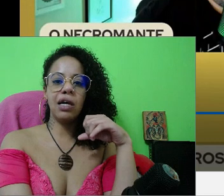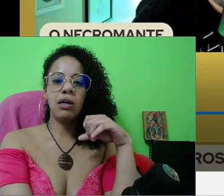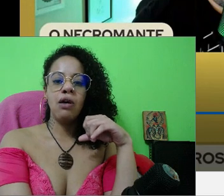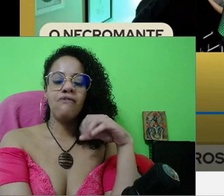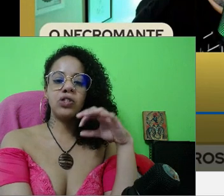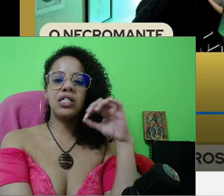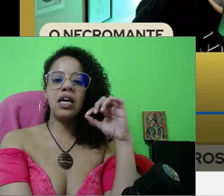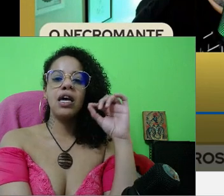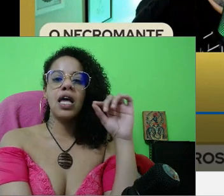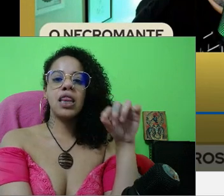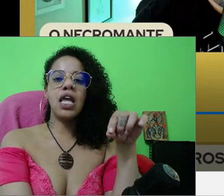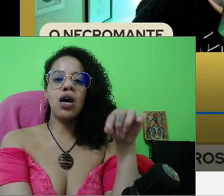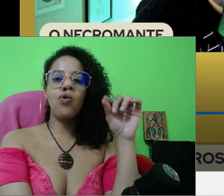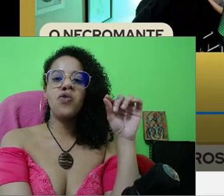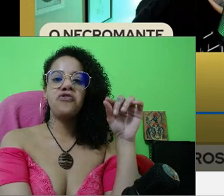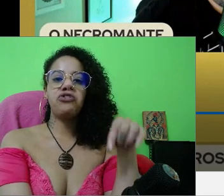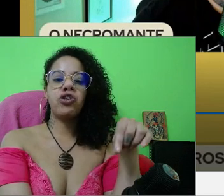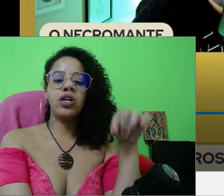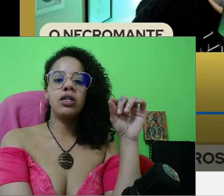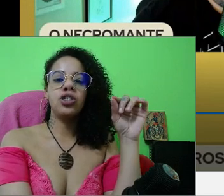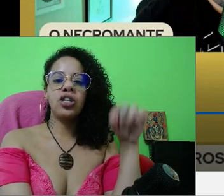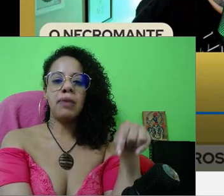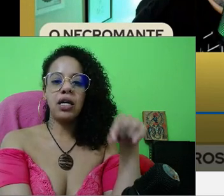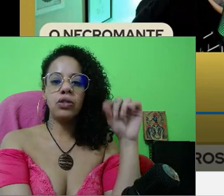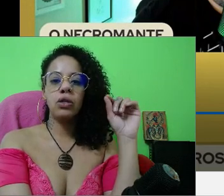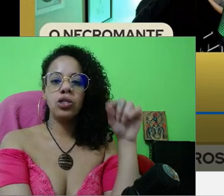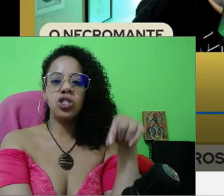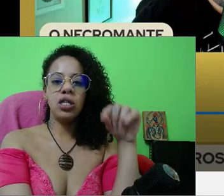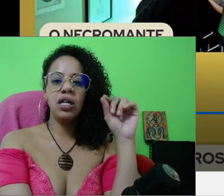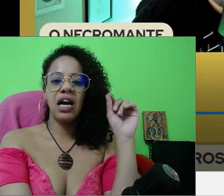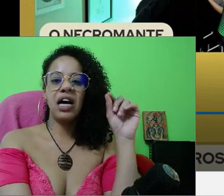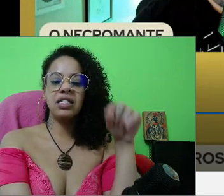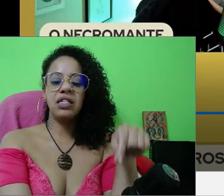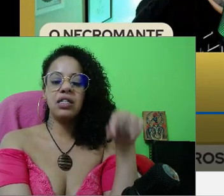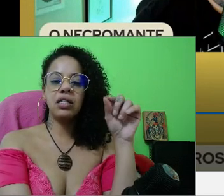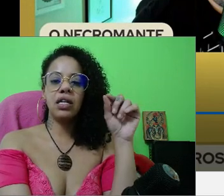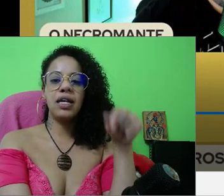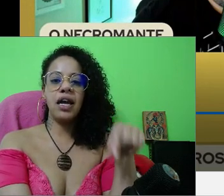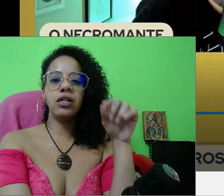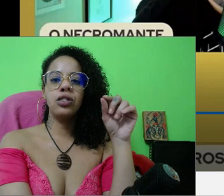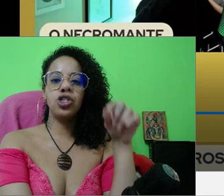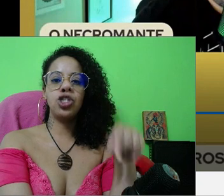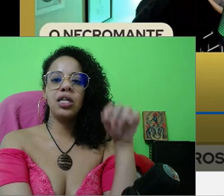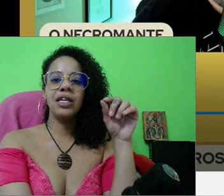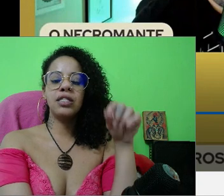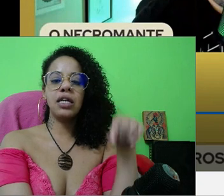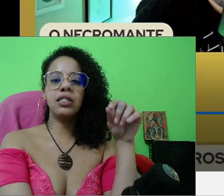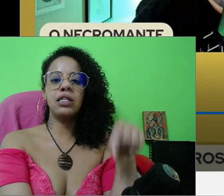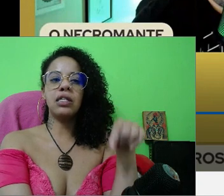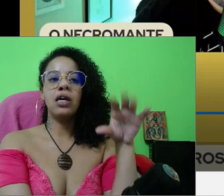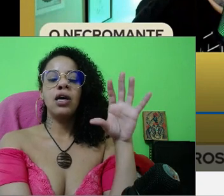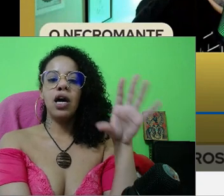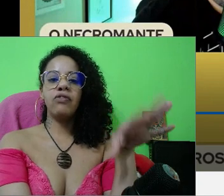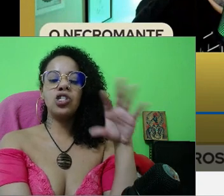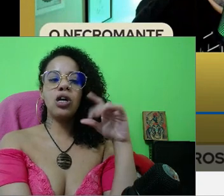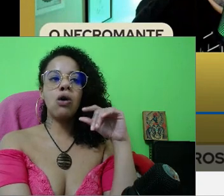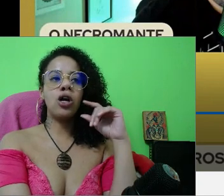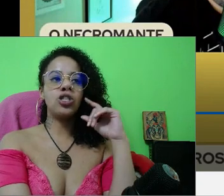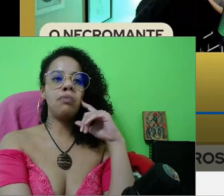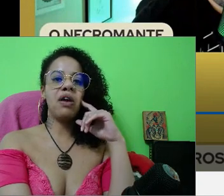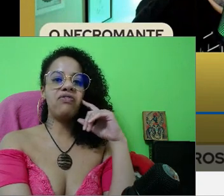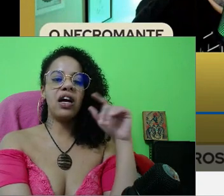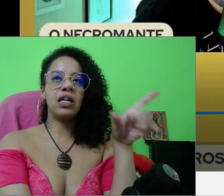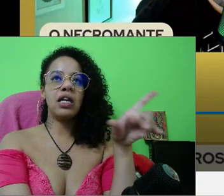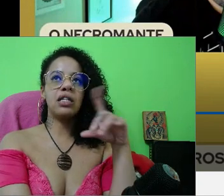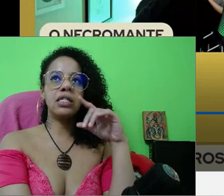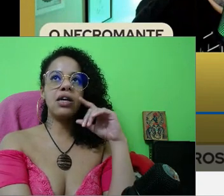e de sexista você não foi chamado de racista nem de sexista eu vou